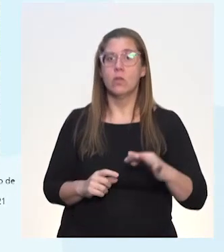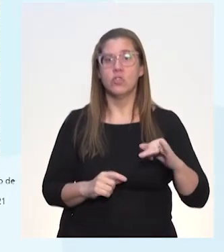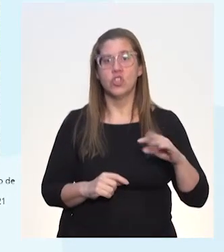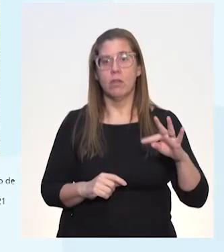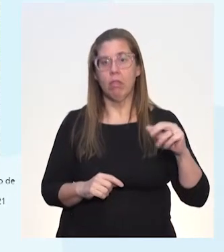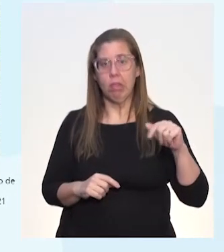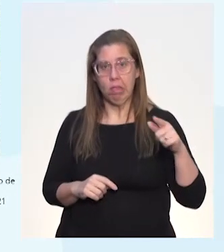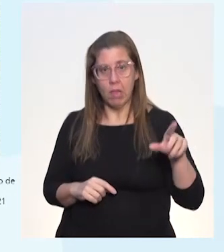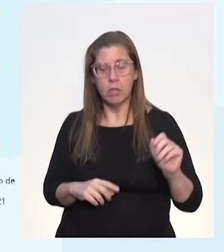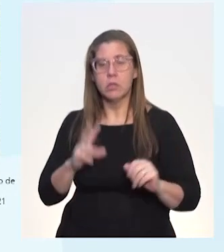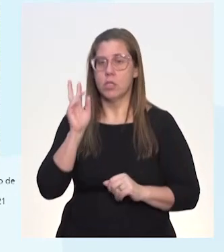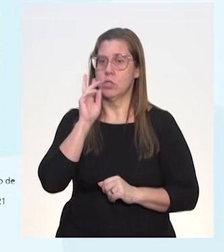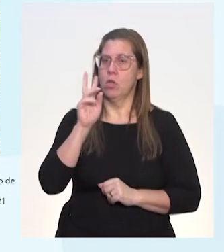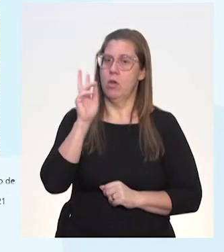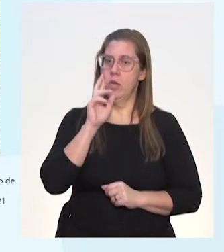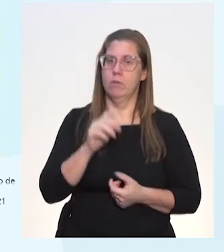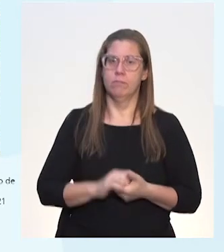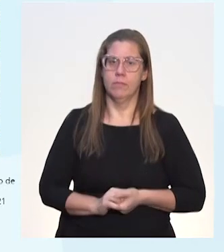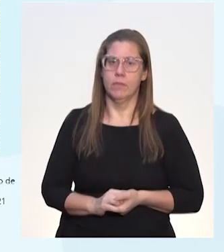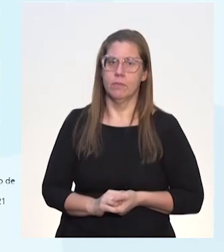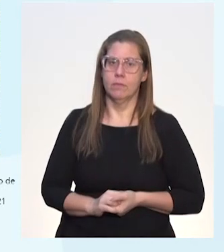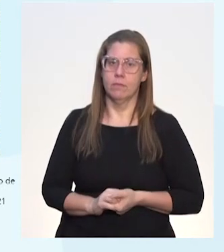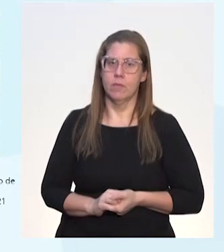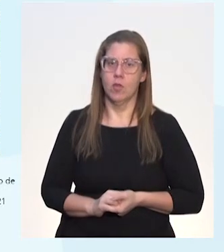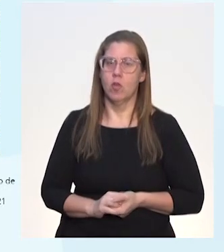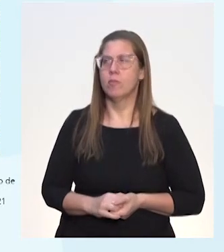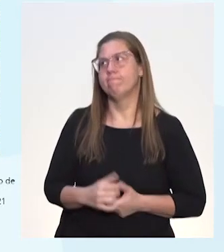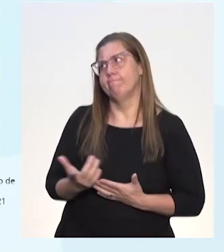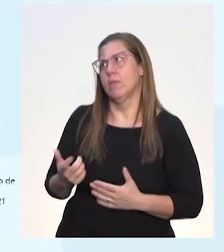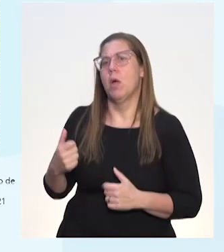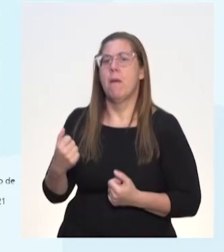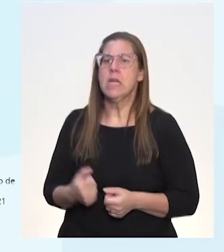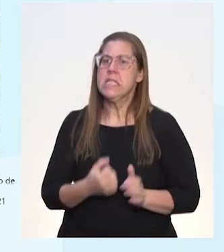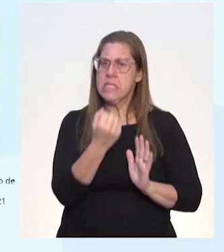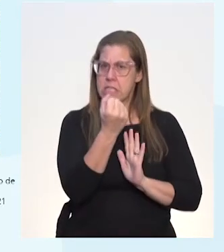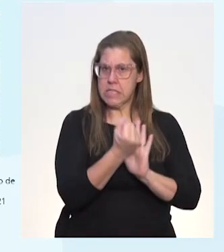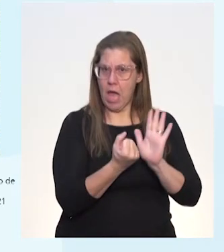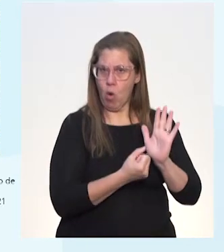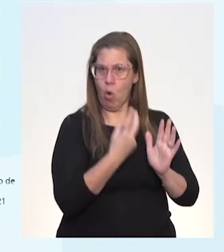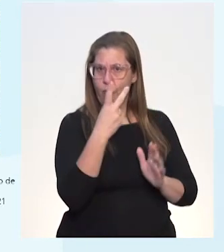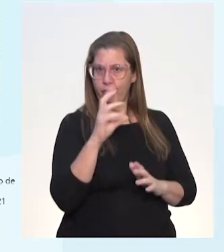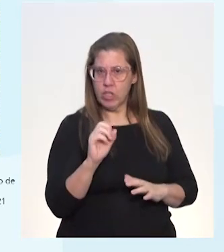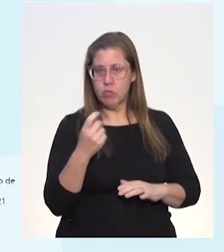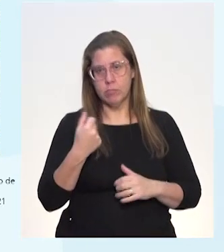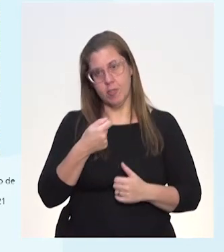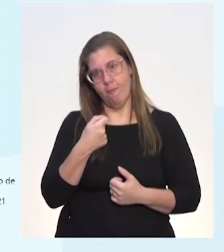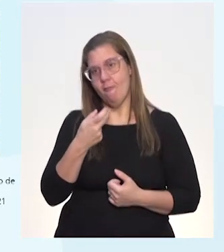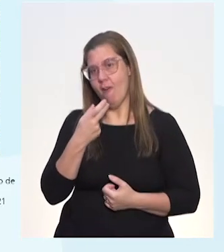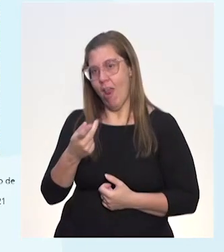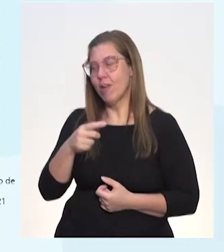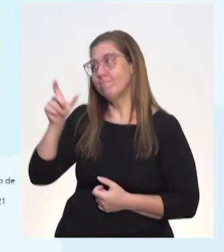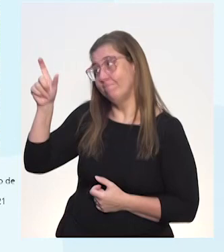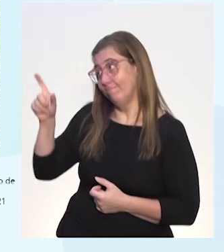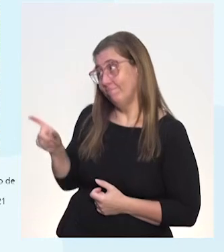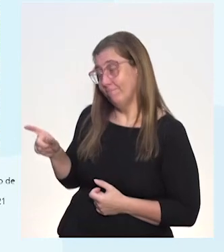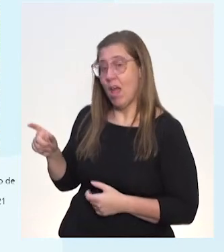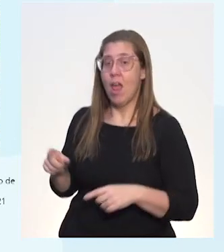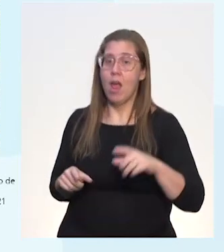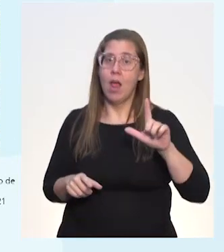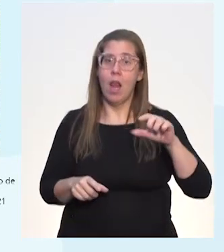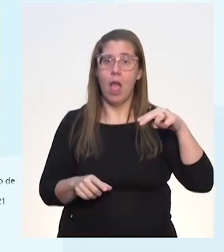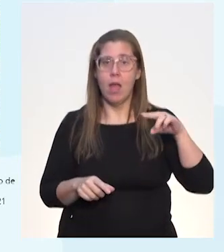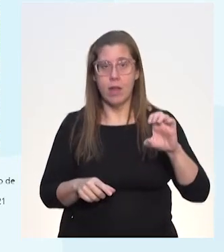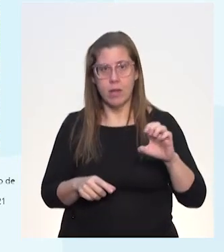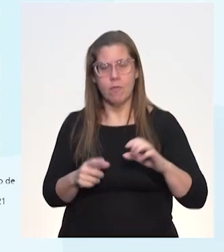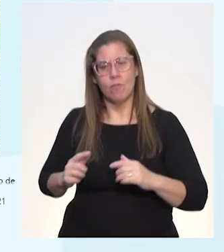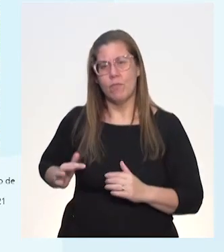É inevitável falar do século XX sem comentar a figura histórica do Lenin, que a gente vai ver